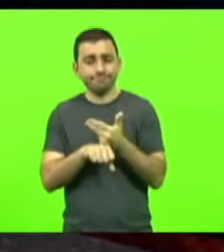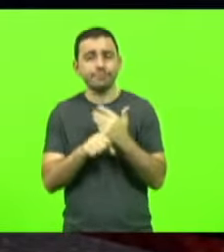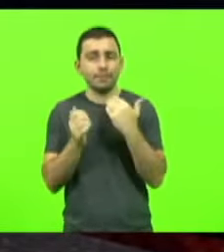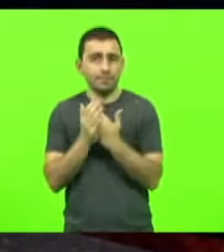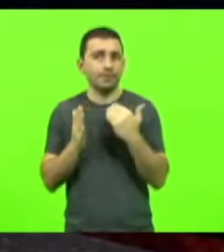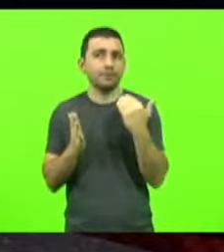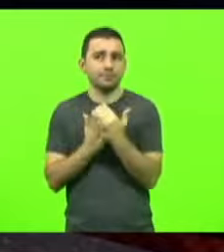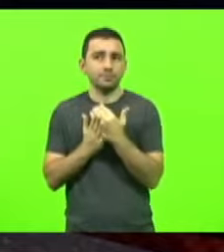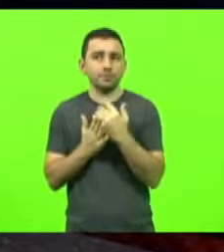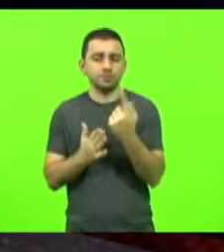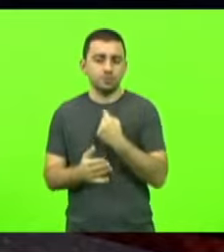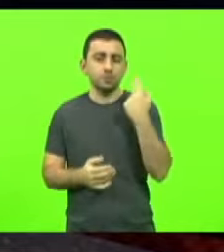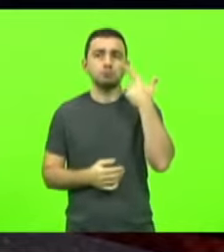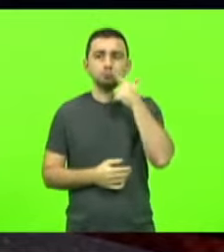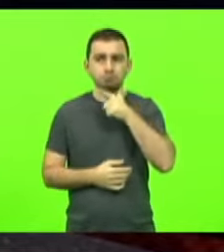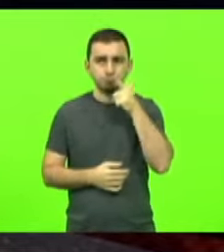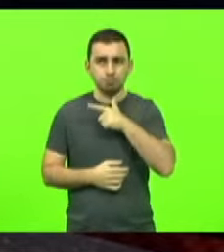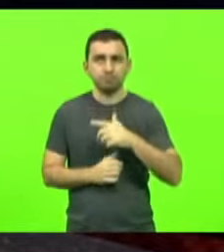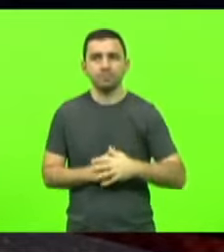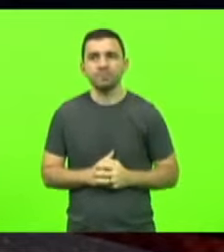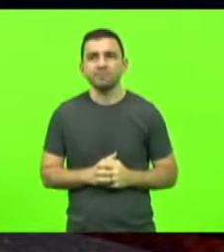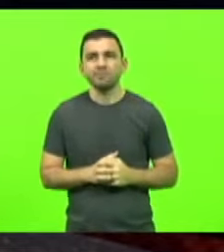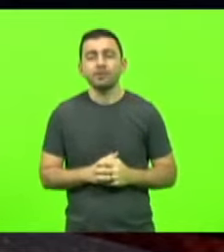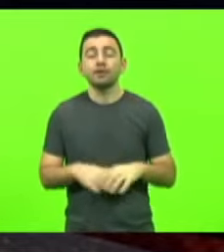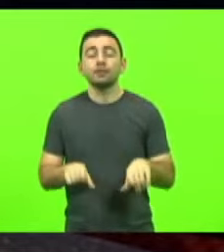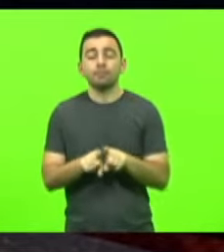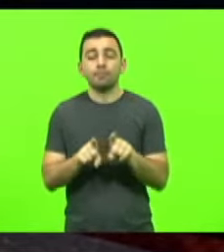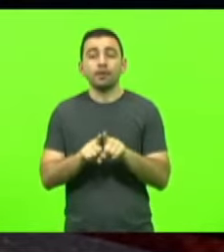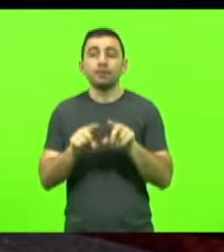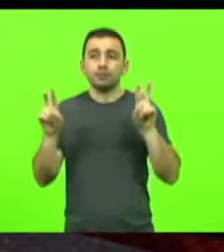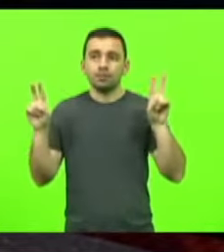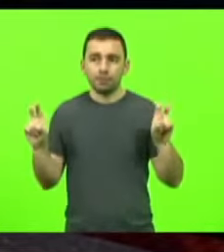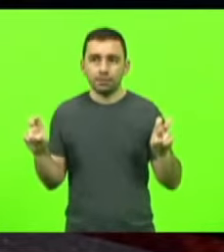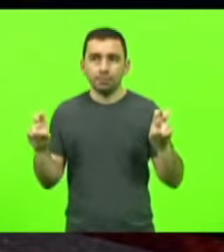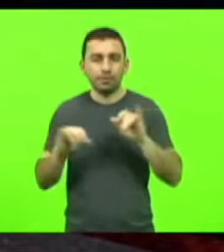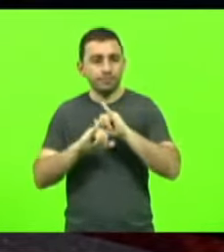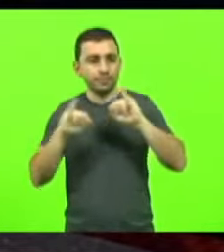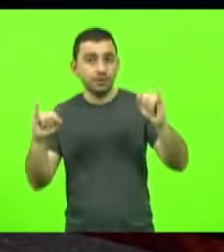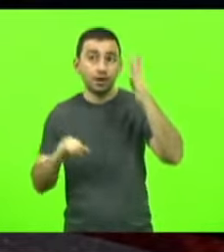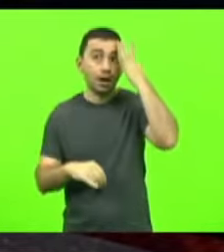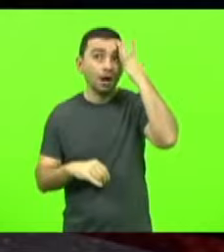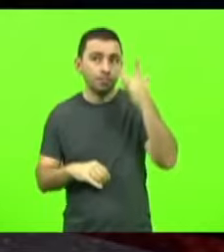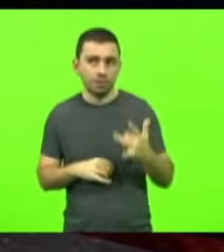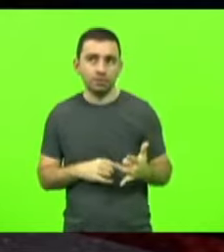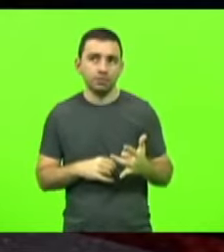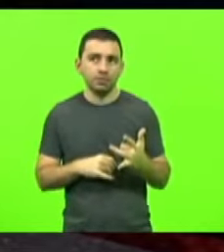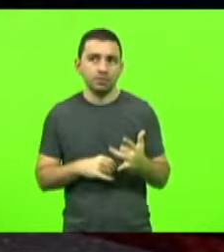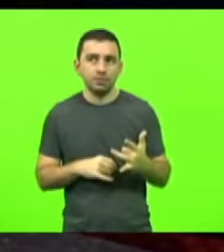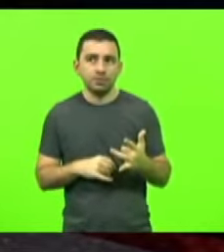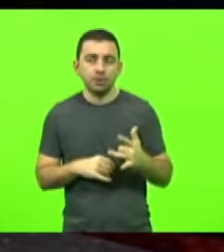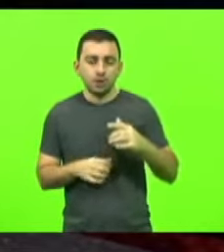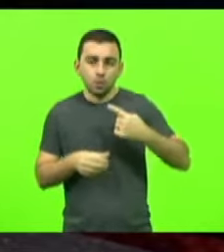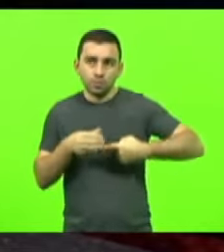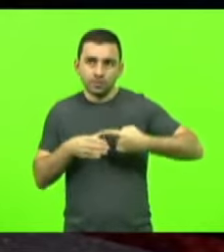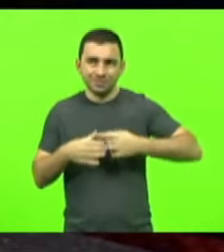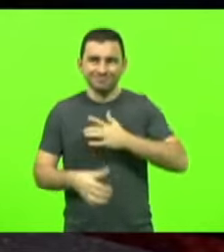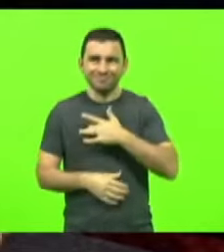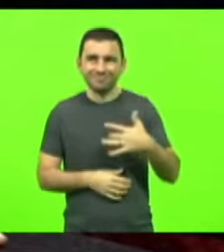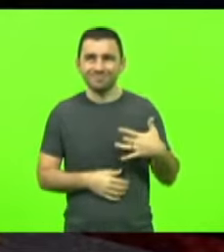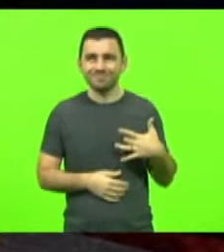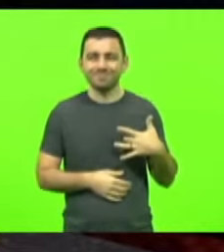gente possa ter essa vacinação. E ainda sobre isso, eu quero comunicar que amanhã, no âmbito da Comissão de Saúde, nós